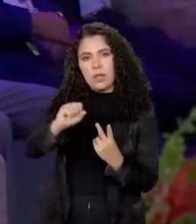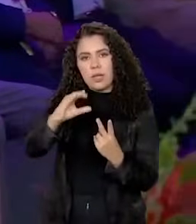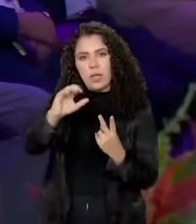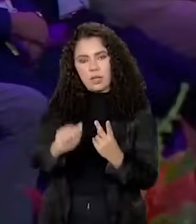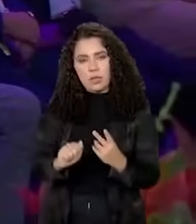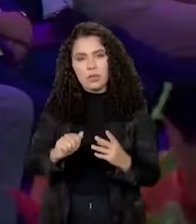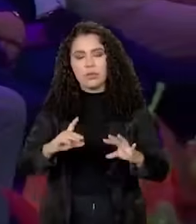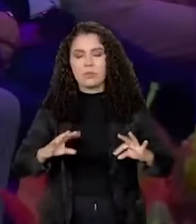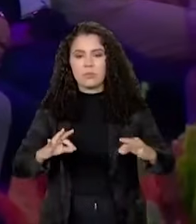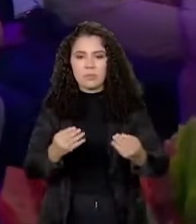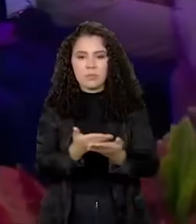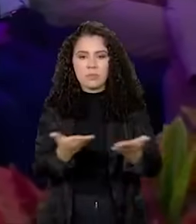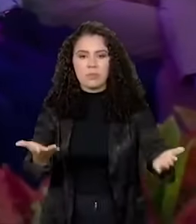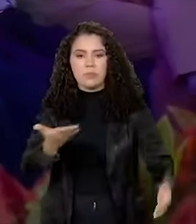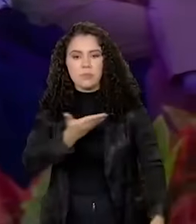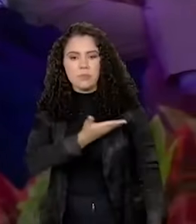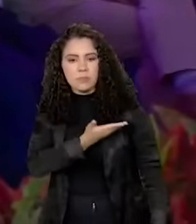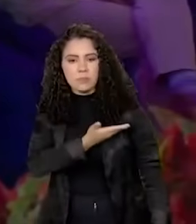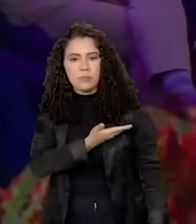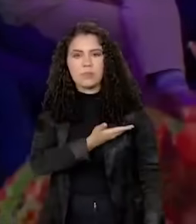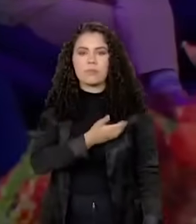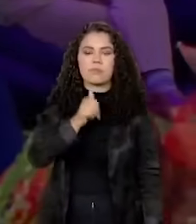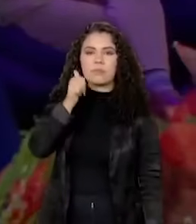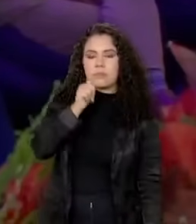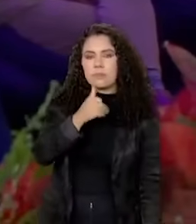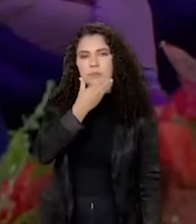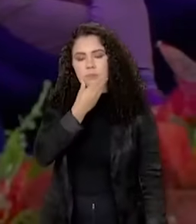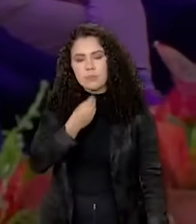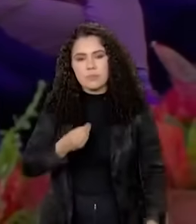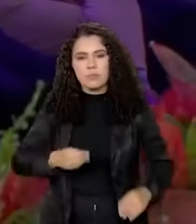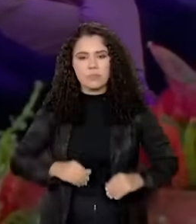amigos e minhas amigas.